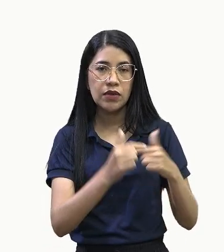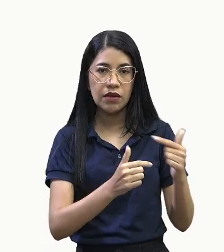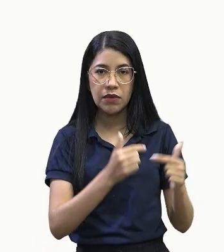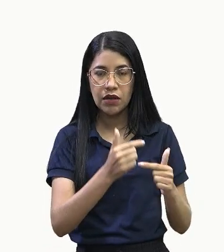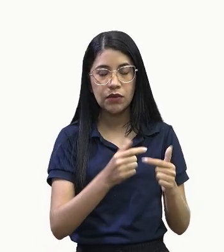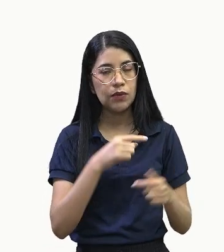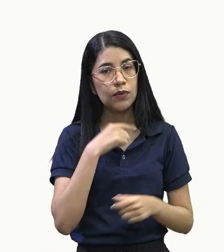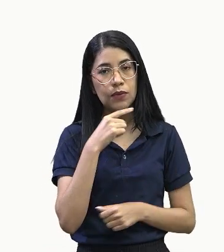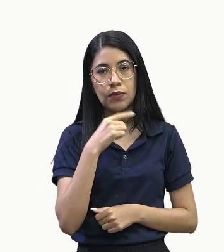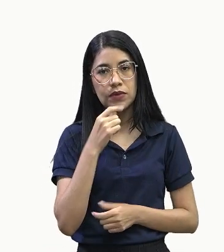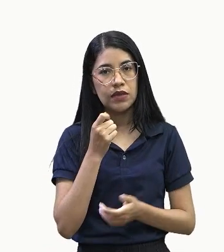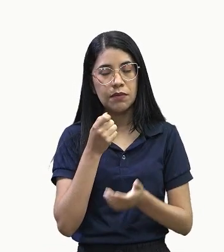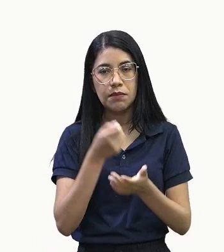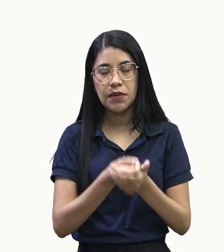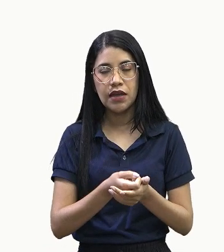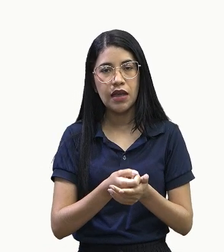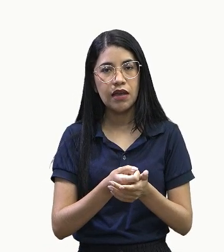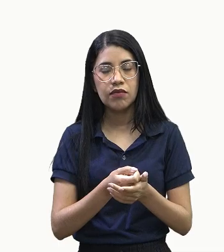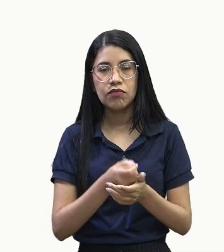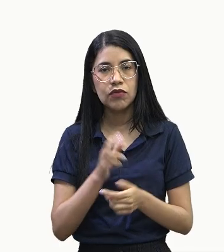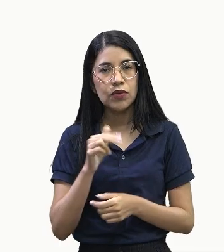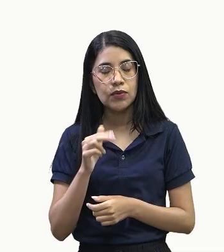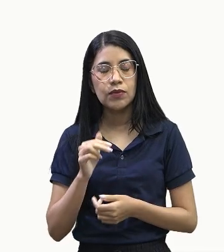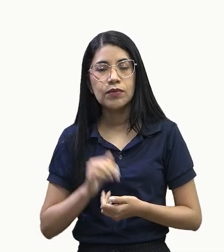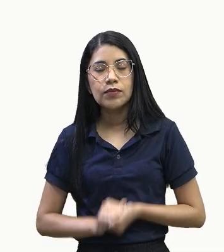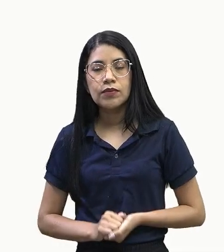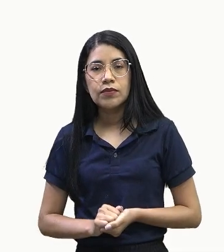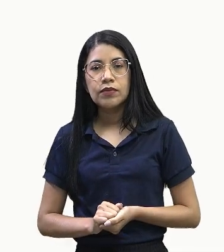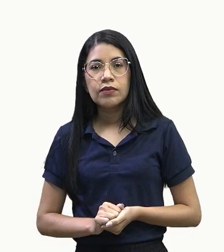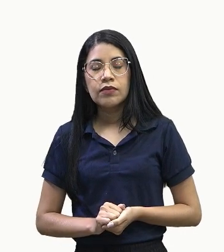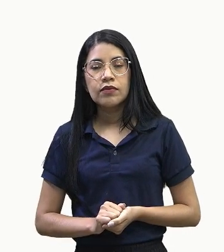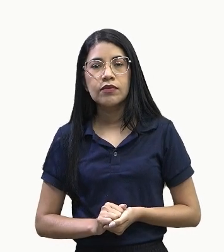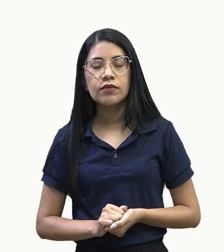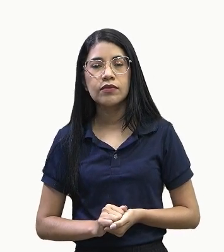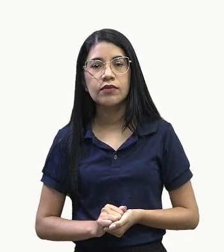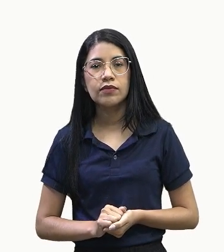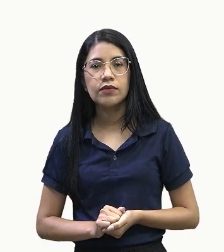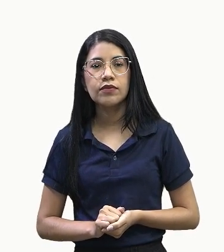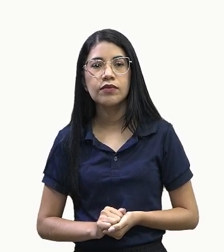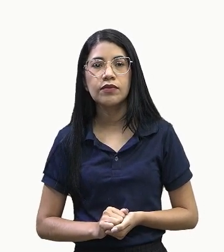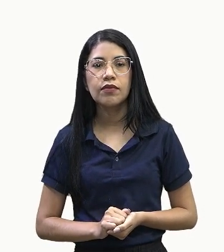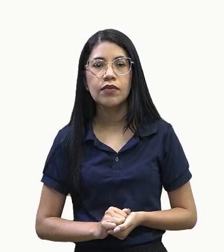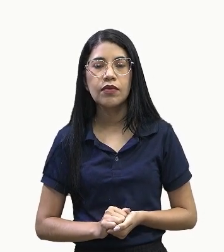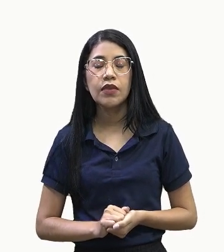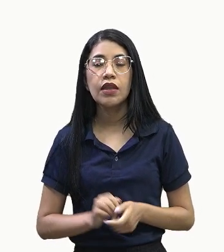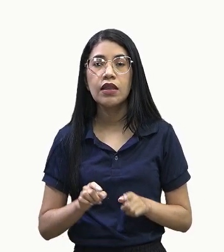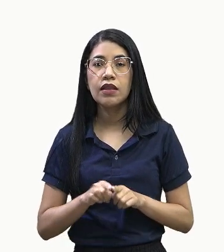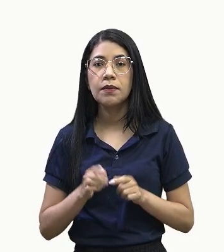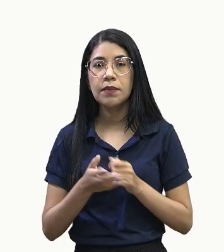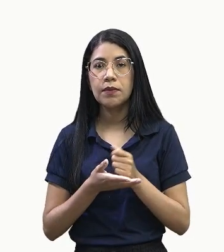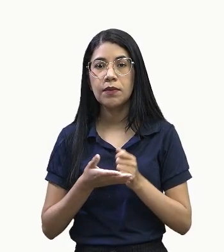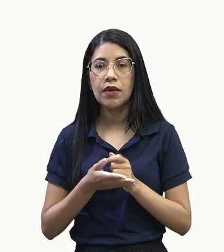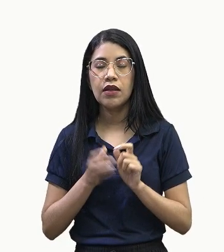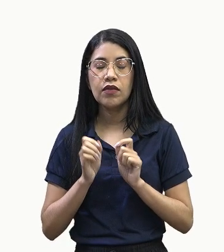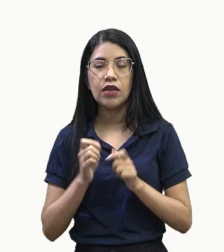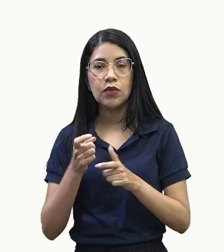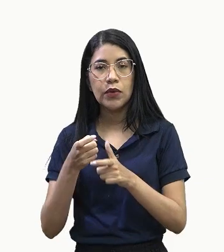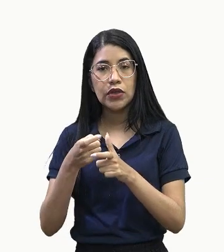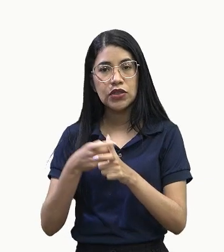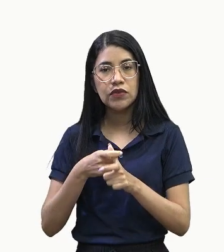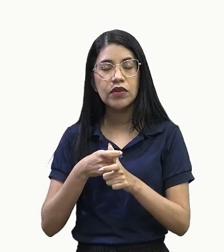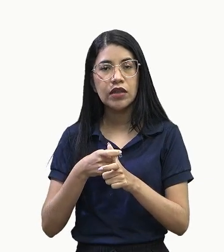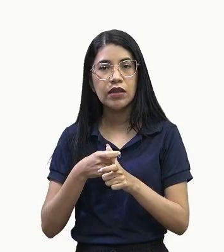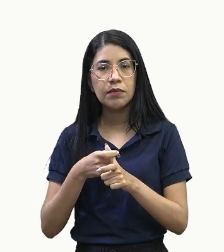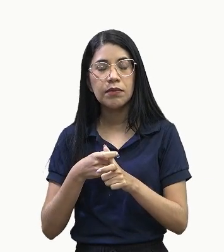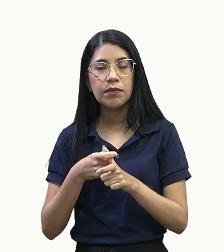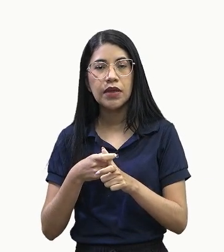não conseguia se libertar. Vamos adiante, vamos lá? Era baseado no endividamento